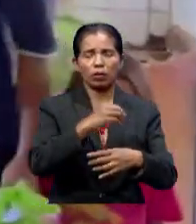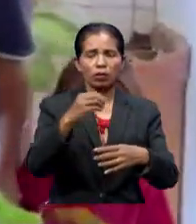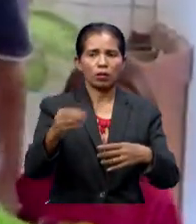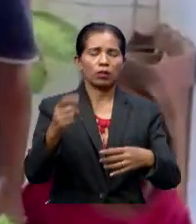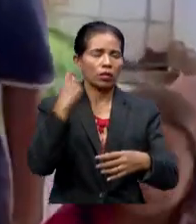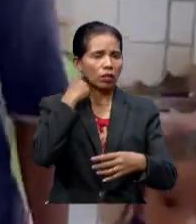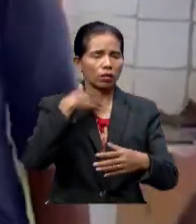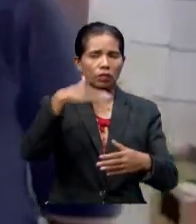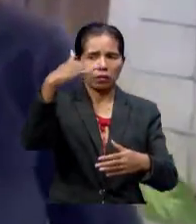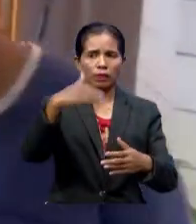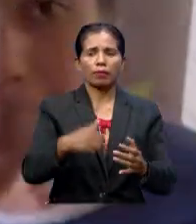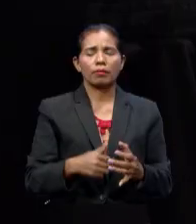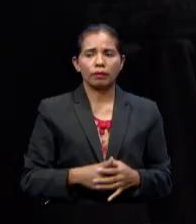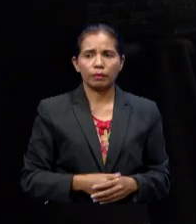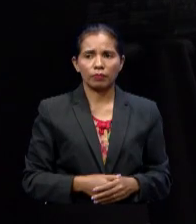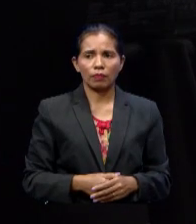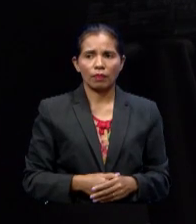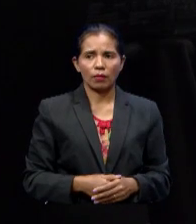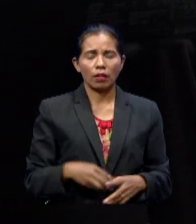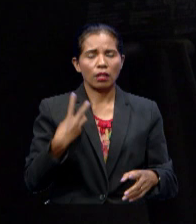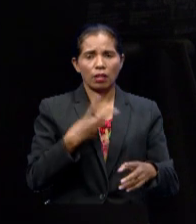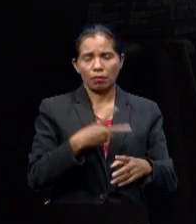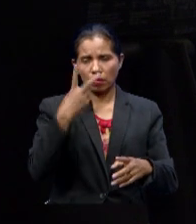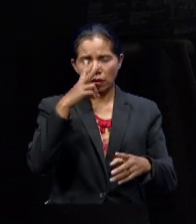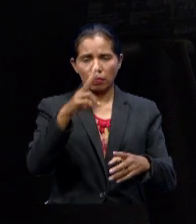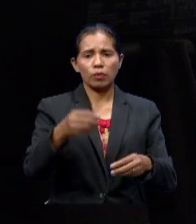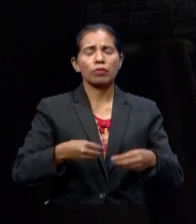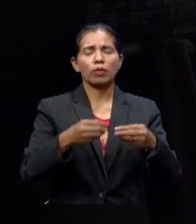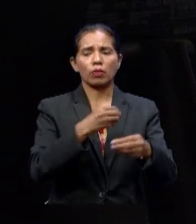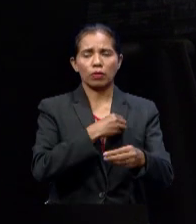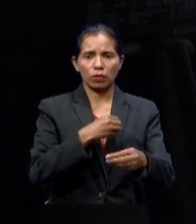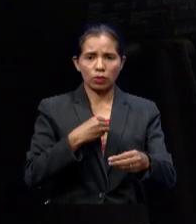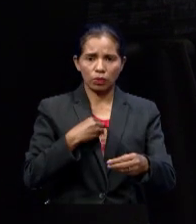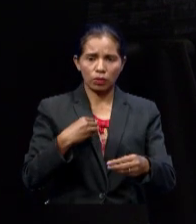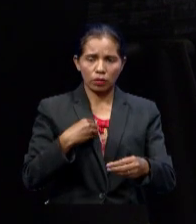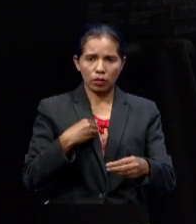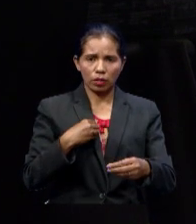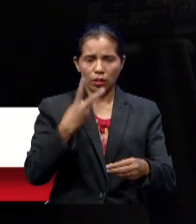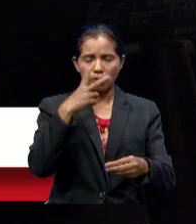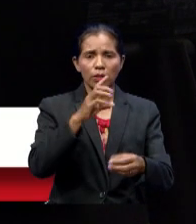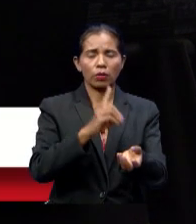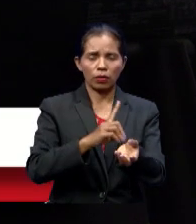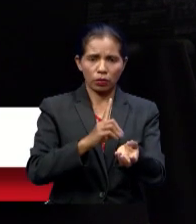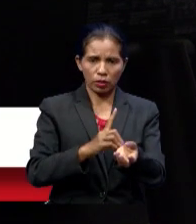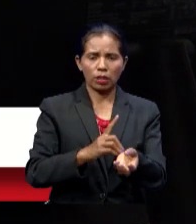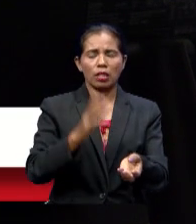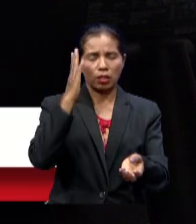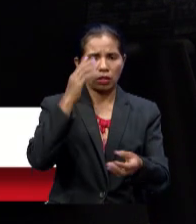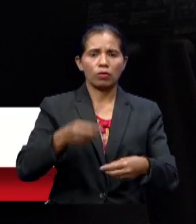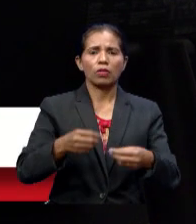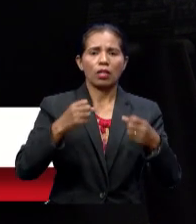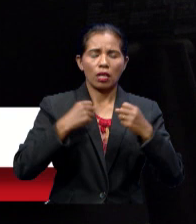crônico. No hija consulta ni rasik medico sira consegue detectar nomos fortendimento